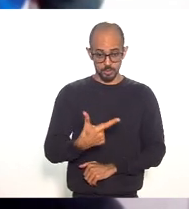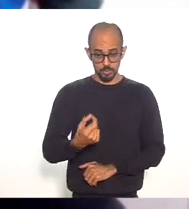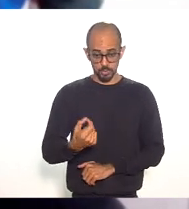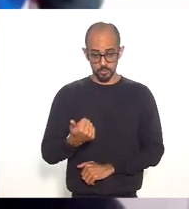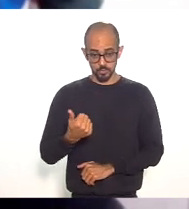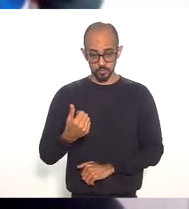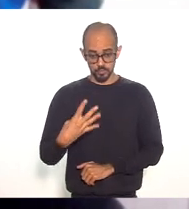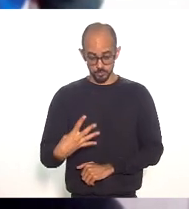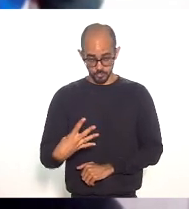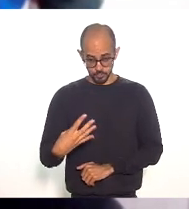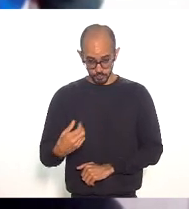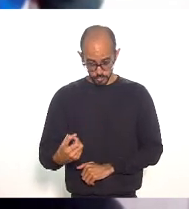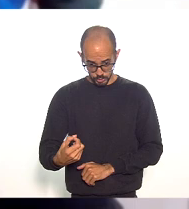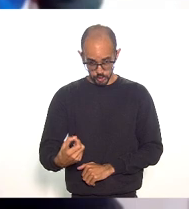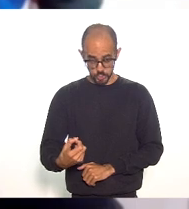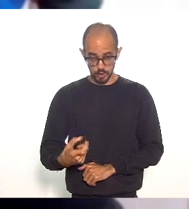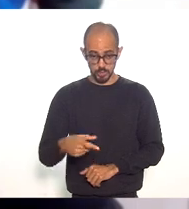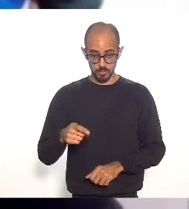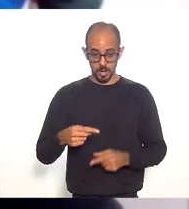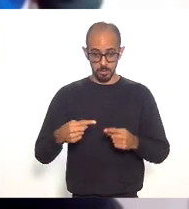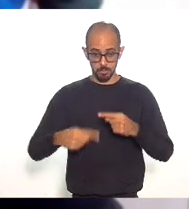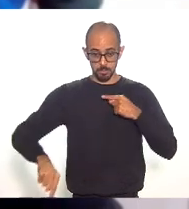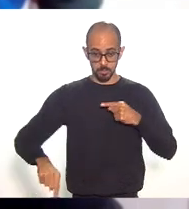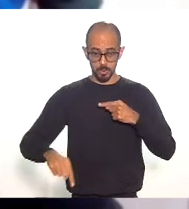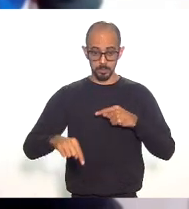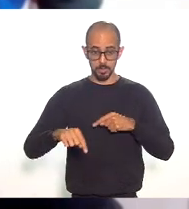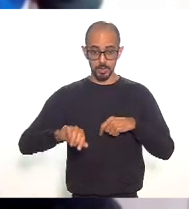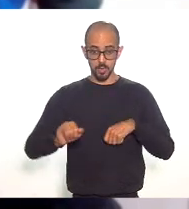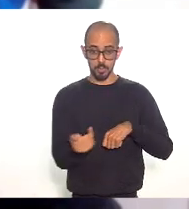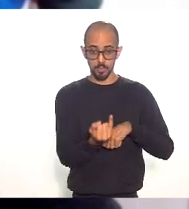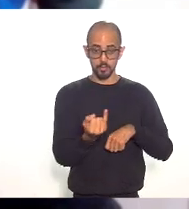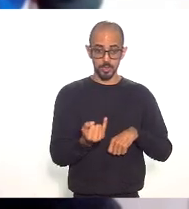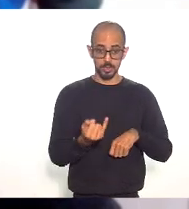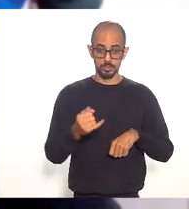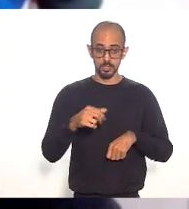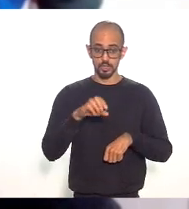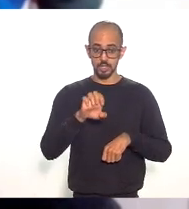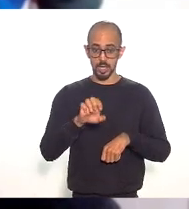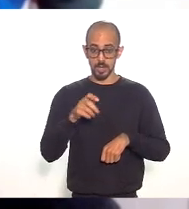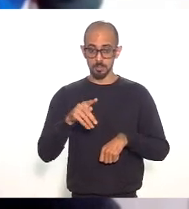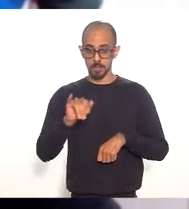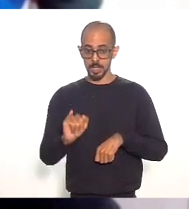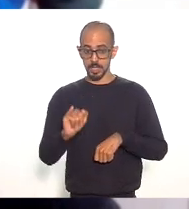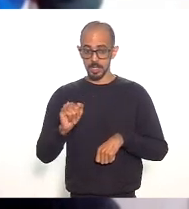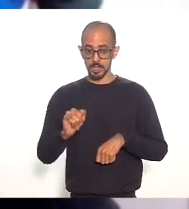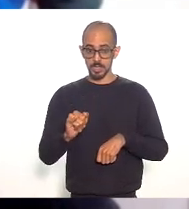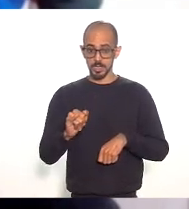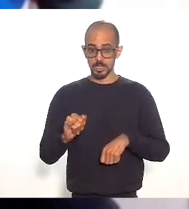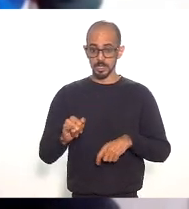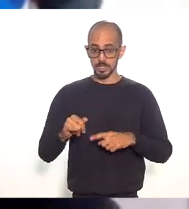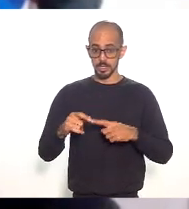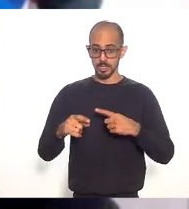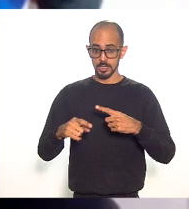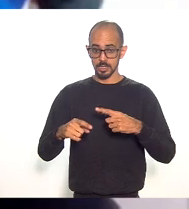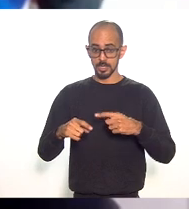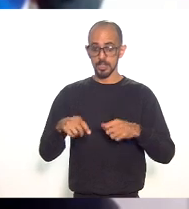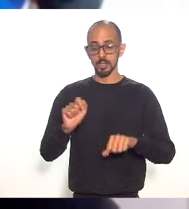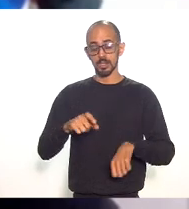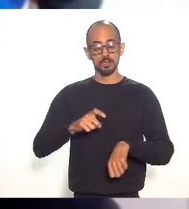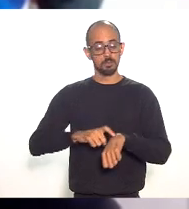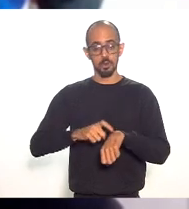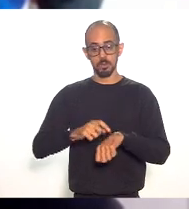proibir o reaproveitamento de equipamentos de proteção individual, EPI, descartáveis durante o plano de contingência do